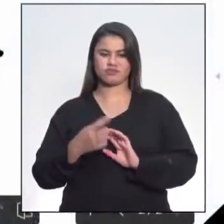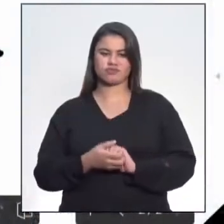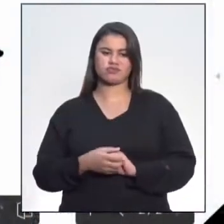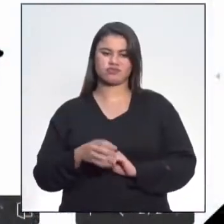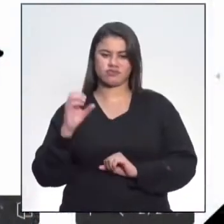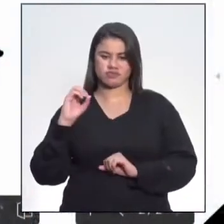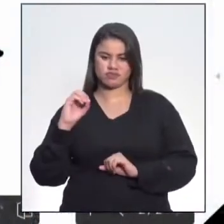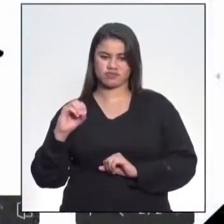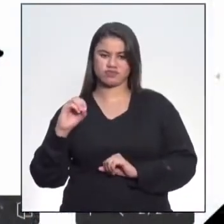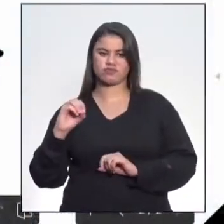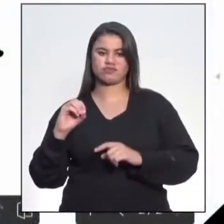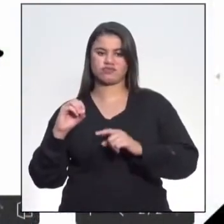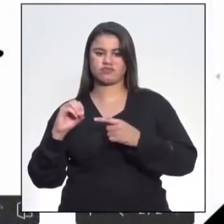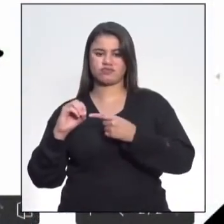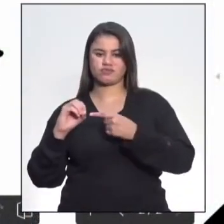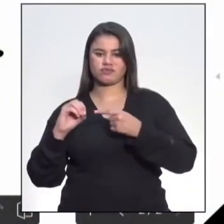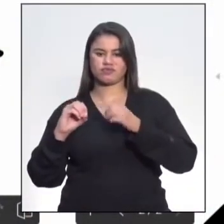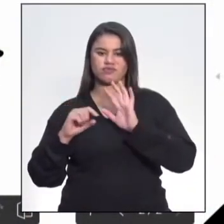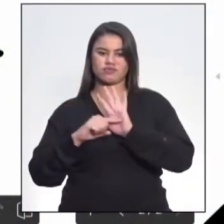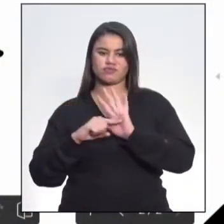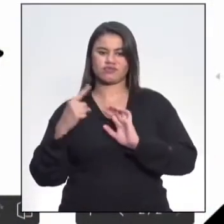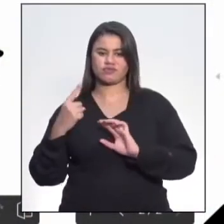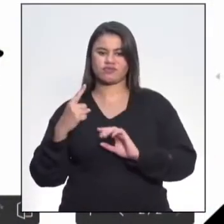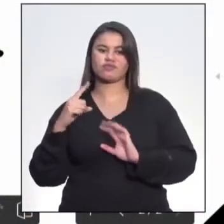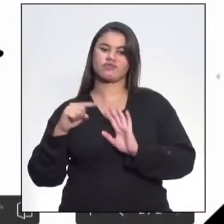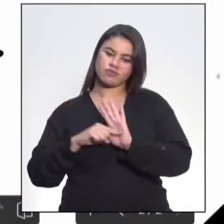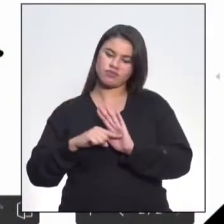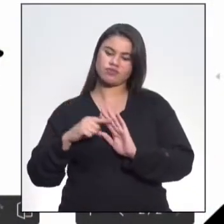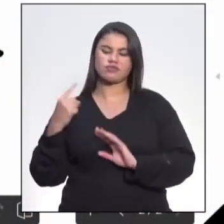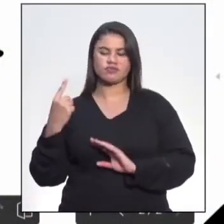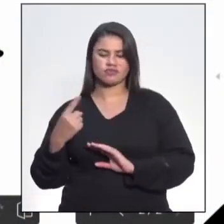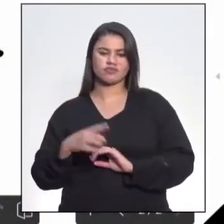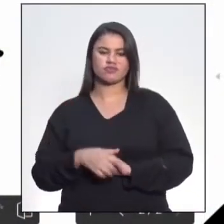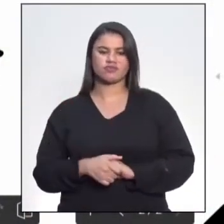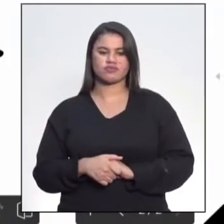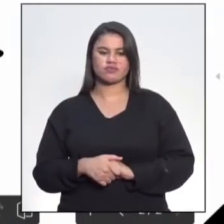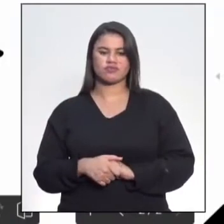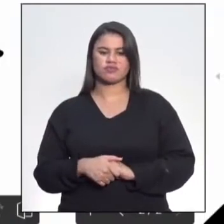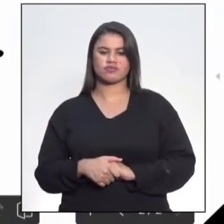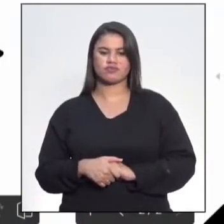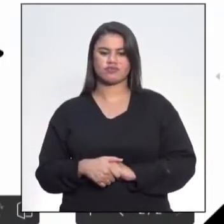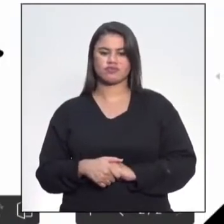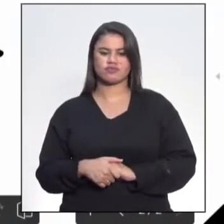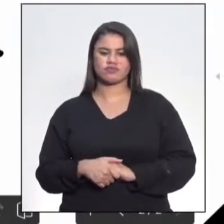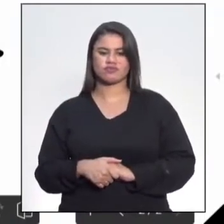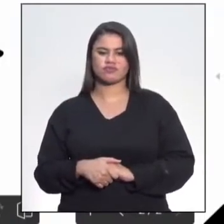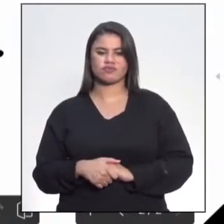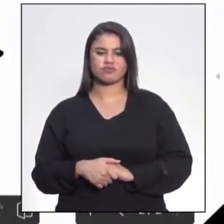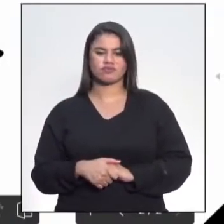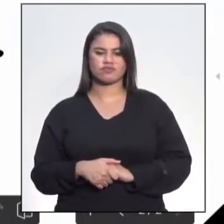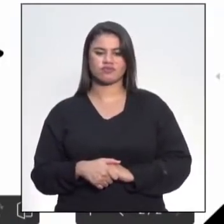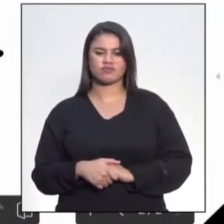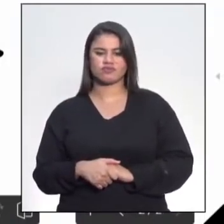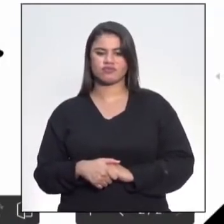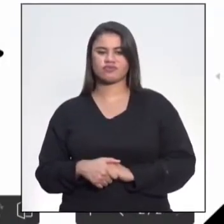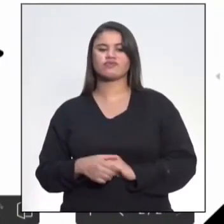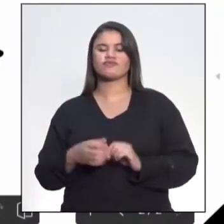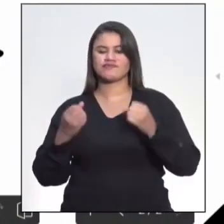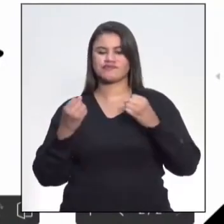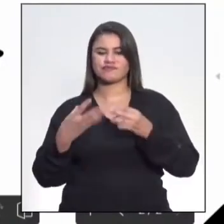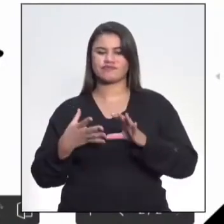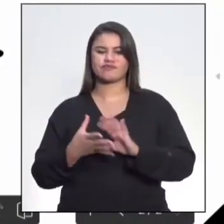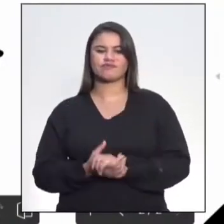0, 0. 0 com menos 1, menos 1. Então, formei o par 0 e menos 1. Muito